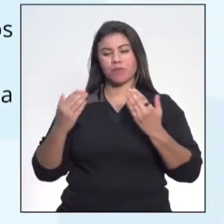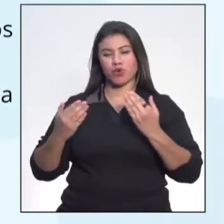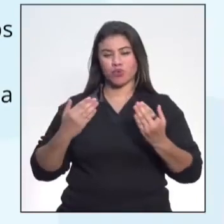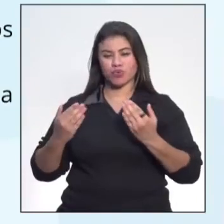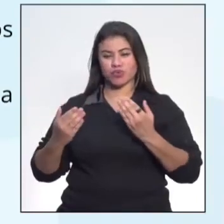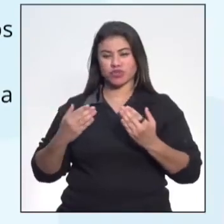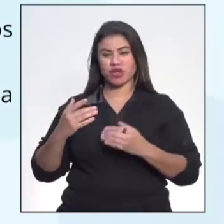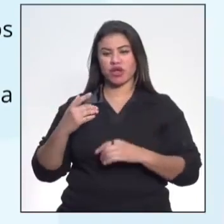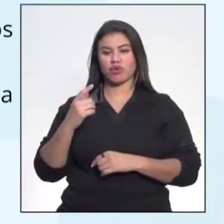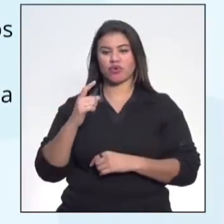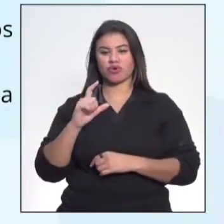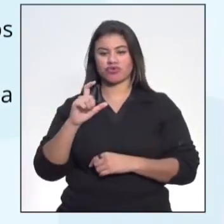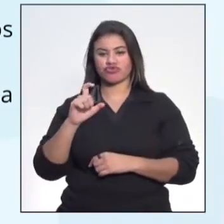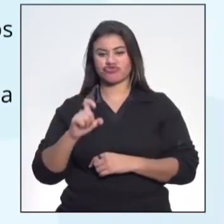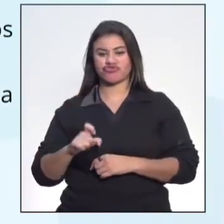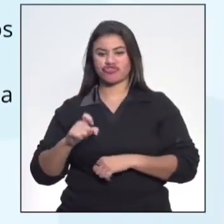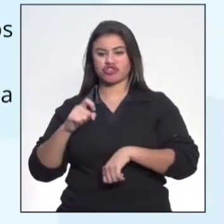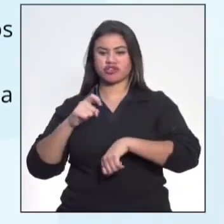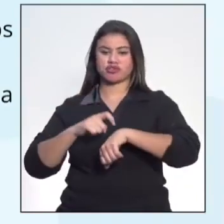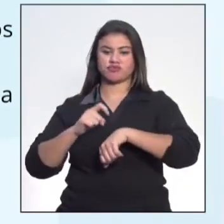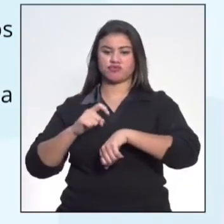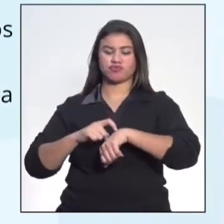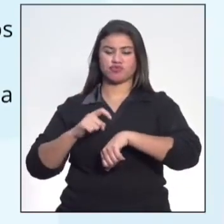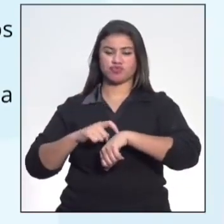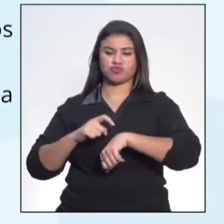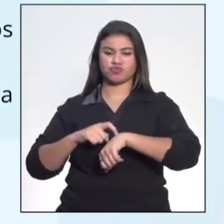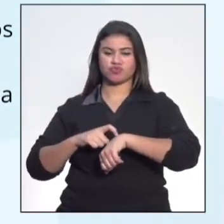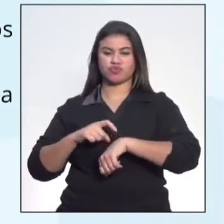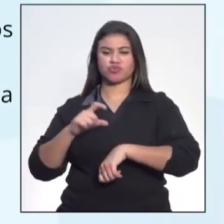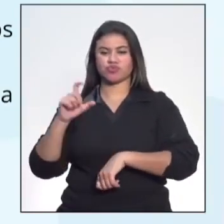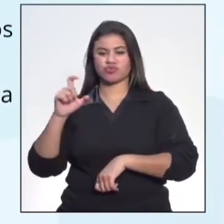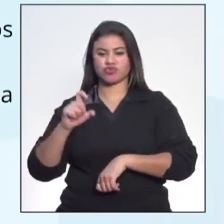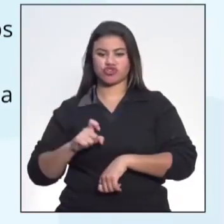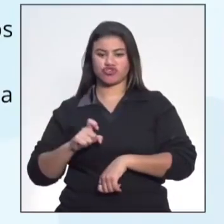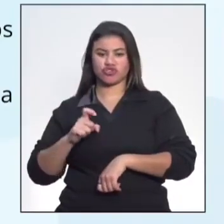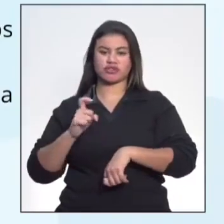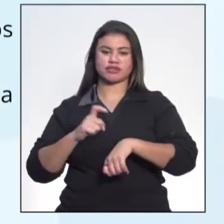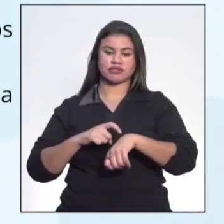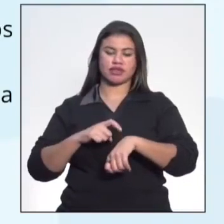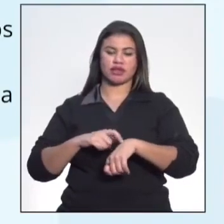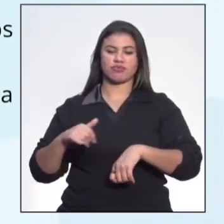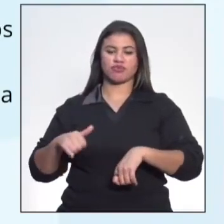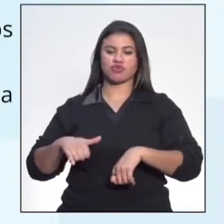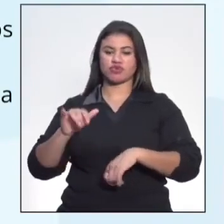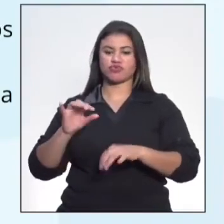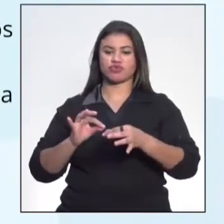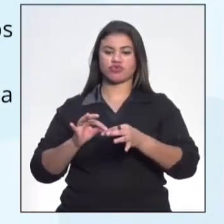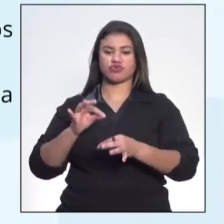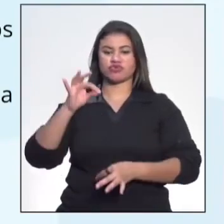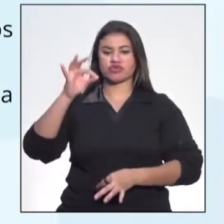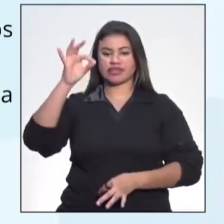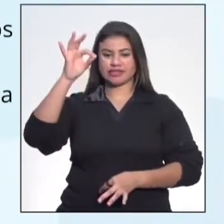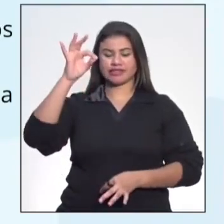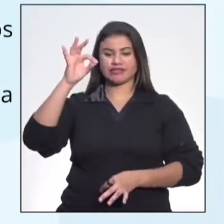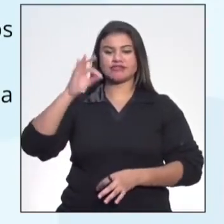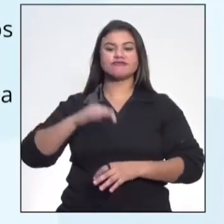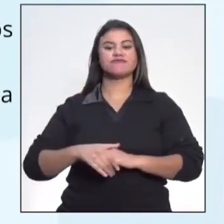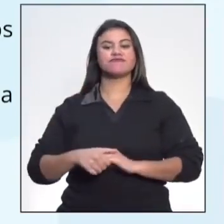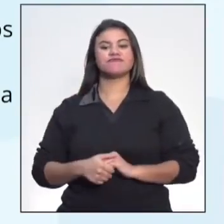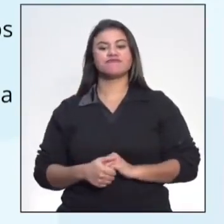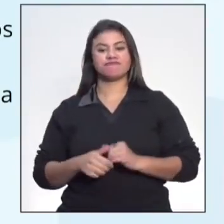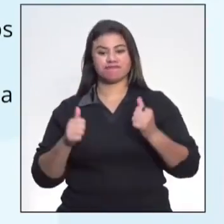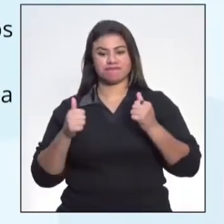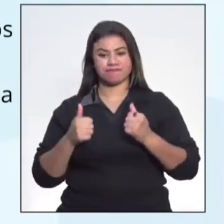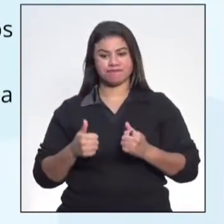x em segundos, sim? Então, o x aí é tempo e o y é a distância que a pedra percorreu, tudo